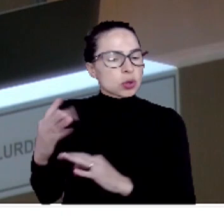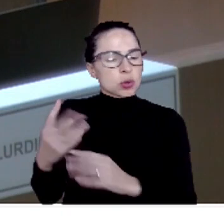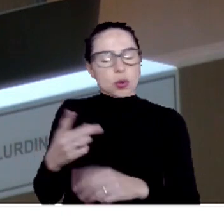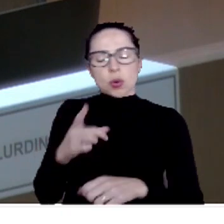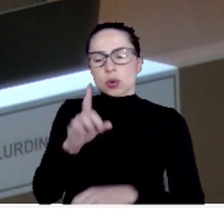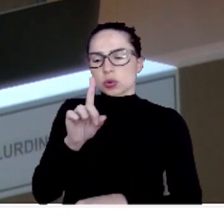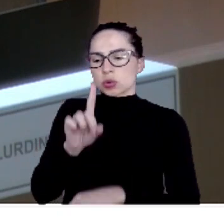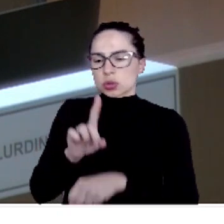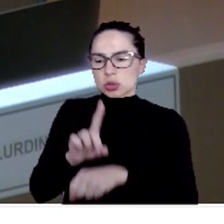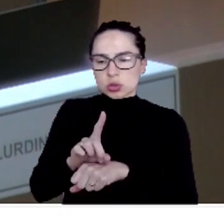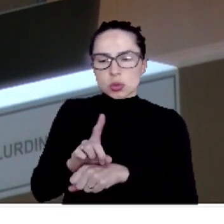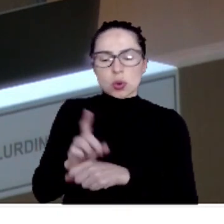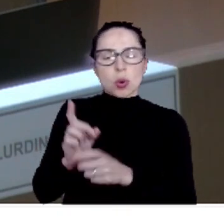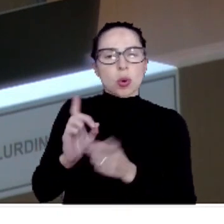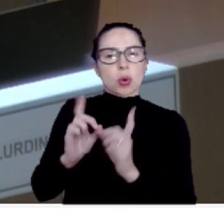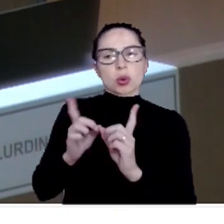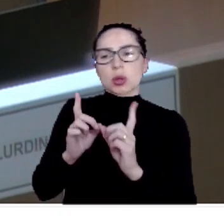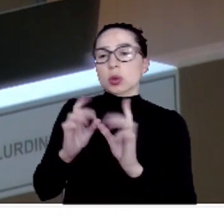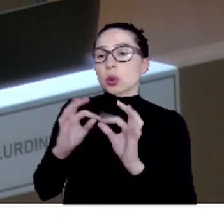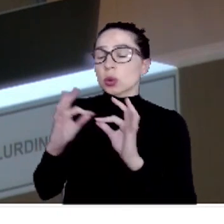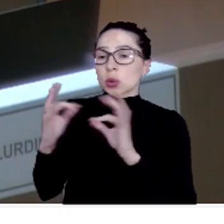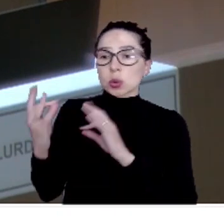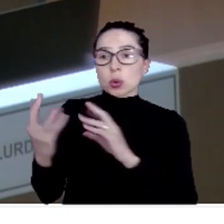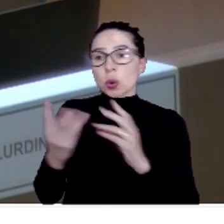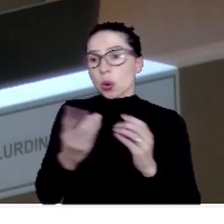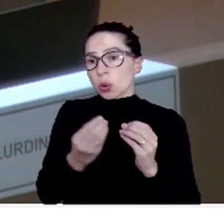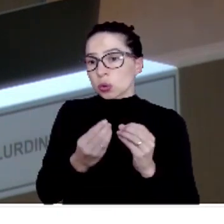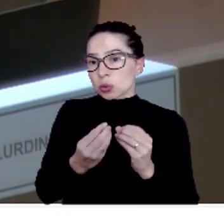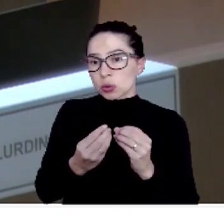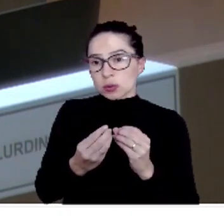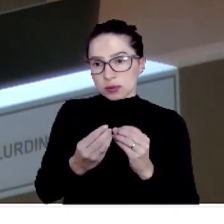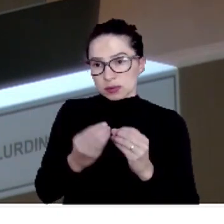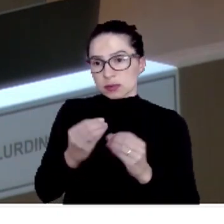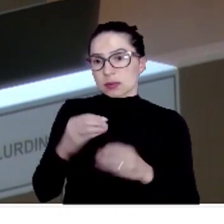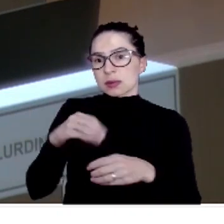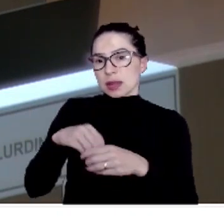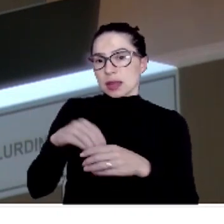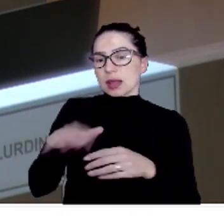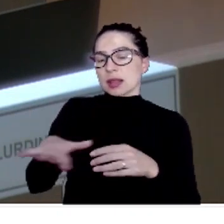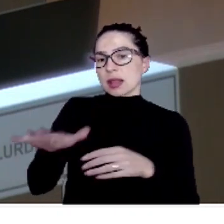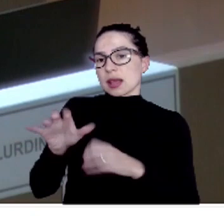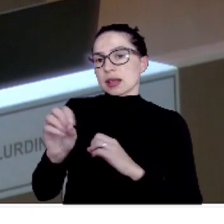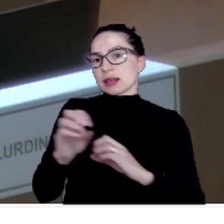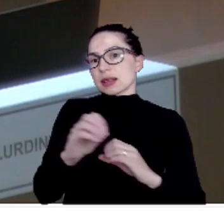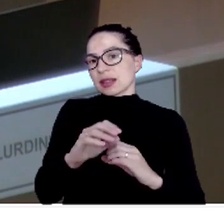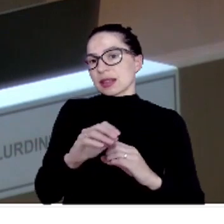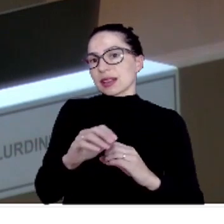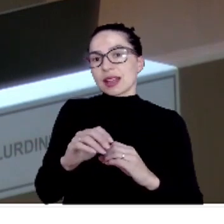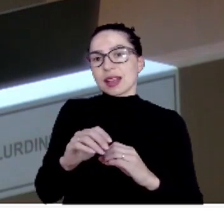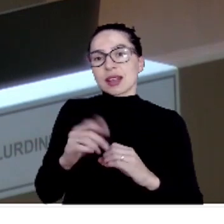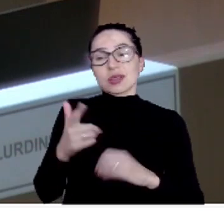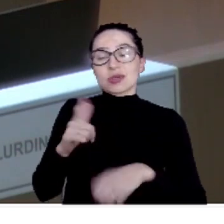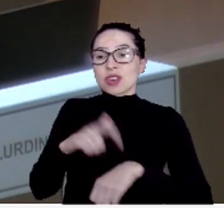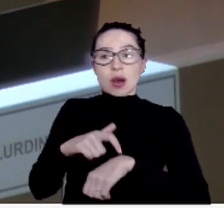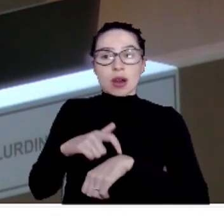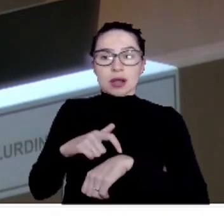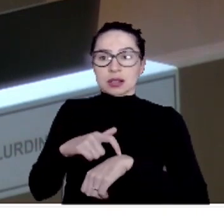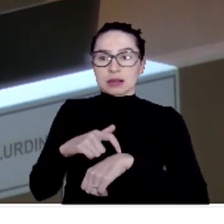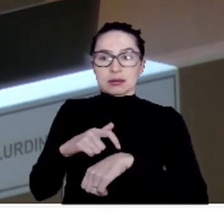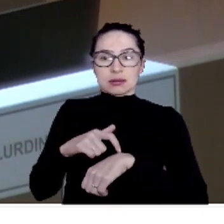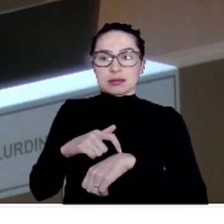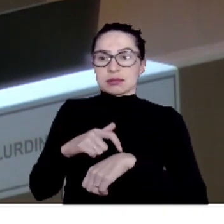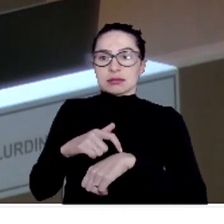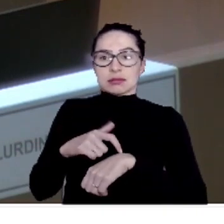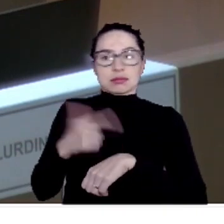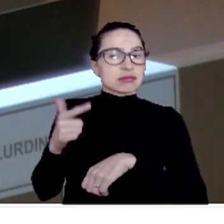escola, coordenadores, todos que são da educação, gente, eles não tinham horário. Eles não tinham horário